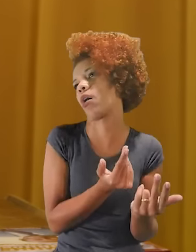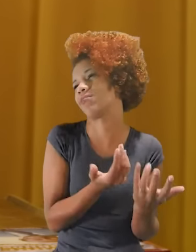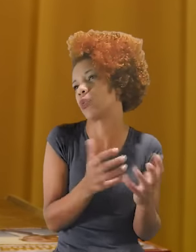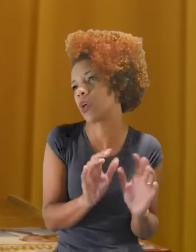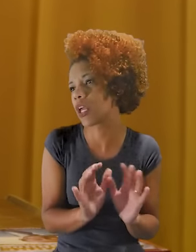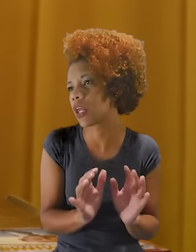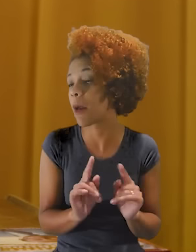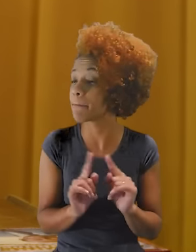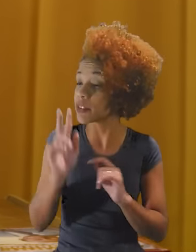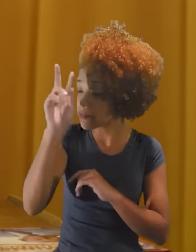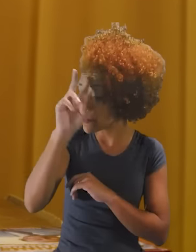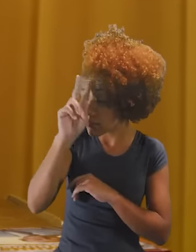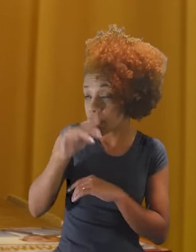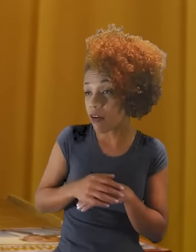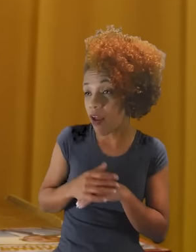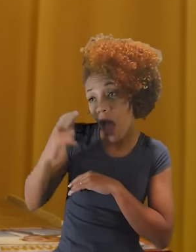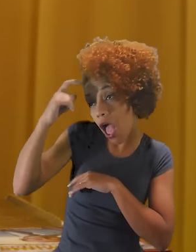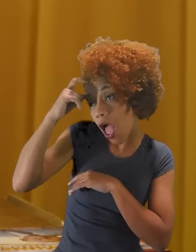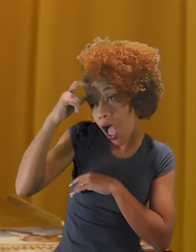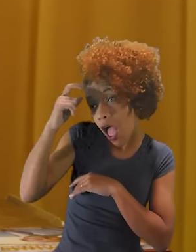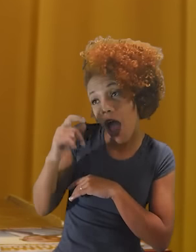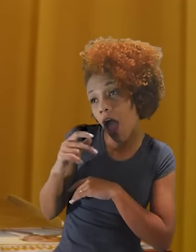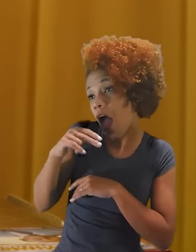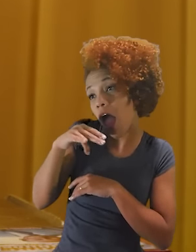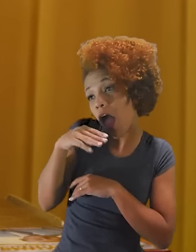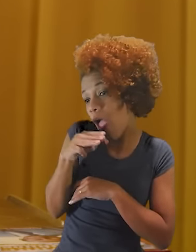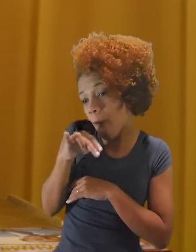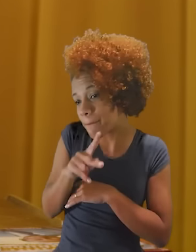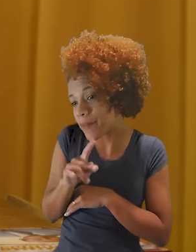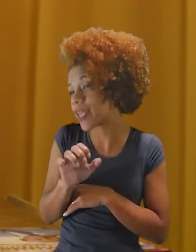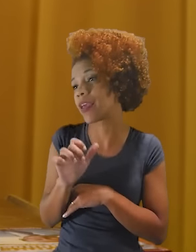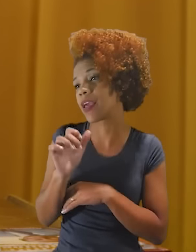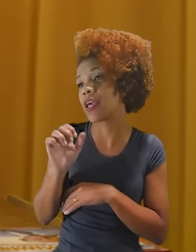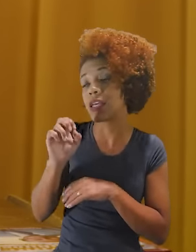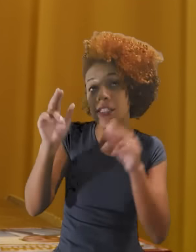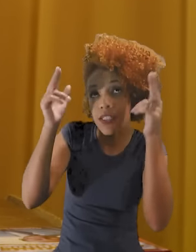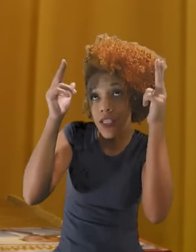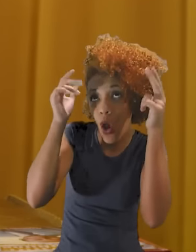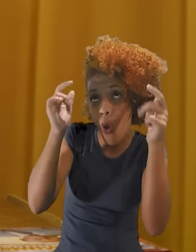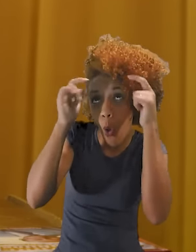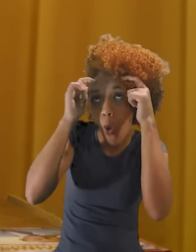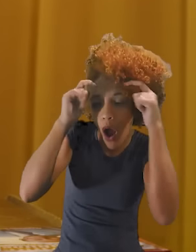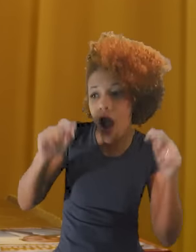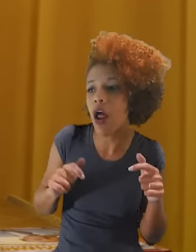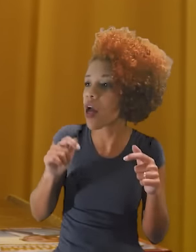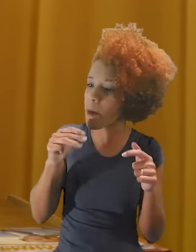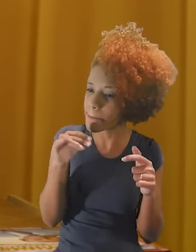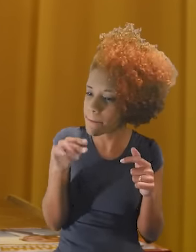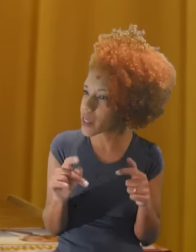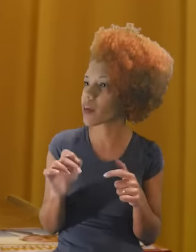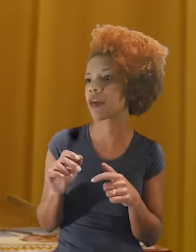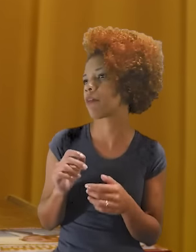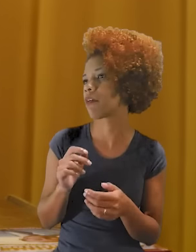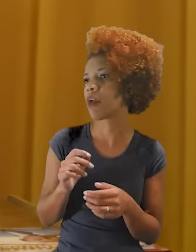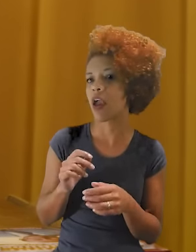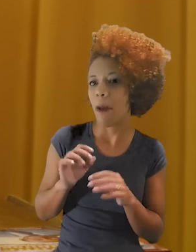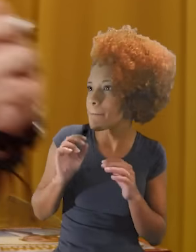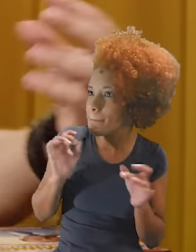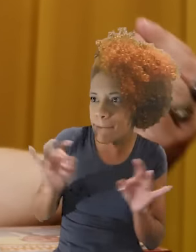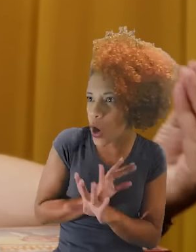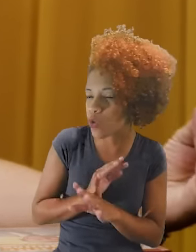Mas você bem lembrou... É o Mickey, cara. Se arrancar a orelha do coelho, é o Mickey. Então, assim, tipo, o cara falou, pô, cara, vamos manter o mesmo? A gente mete duas orelhinhas aqui e